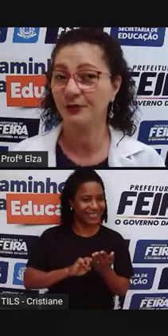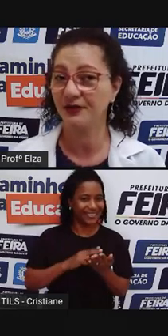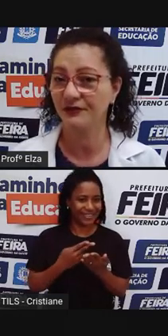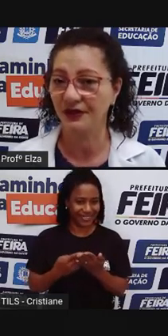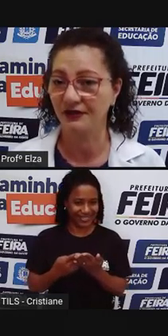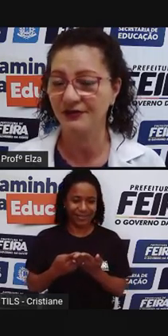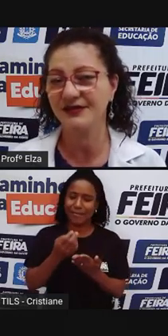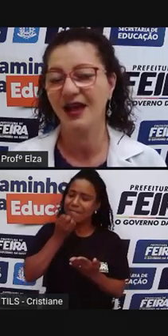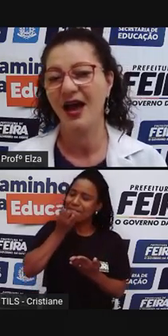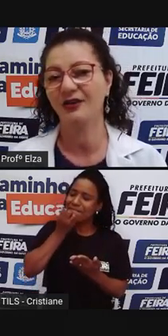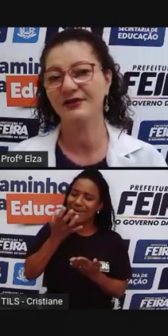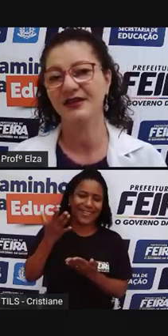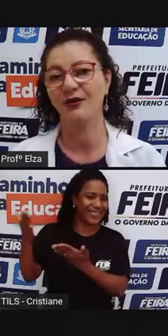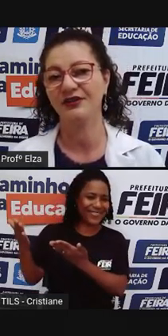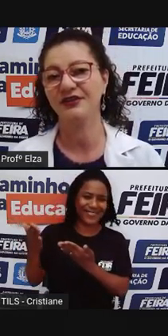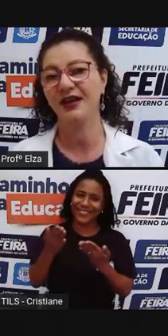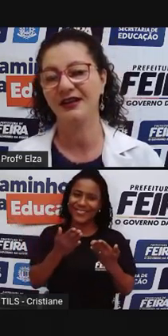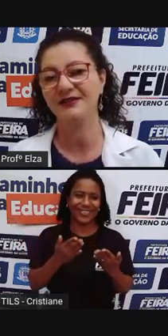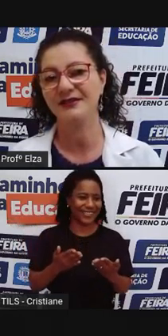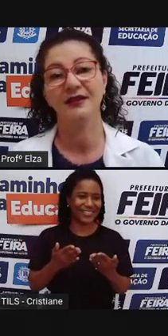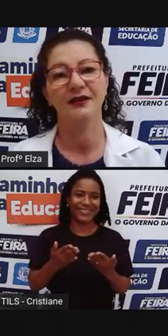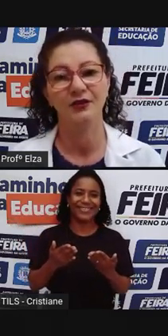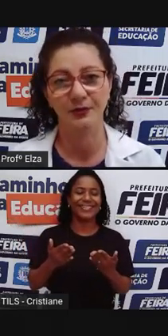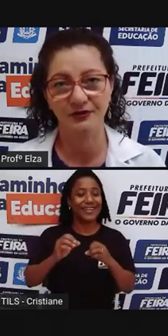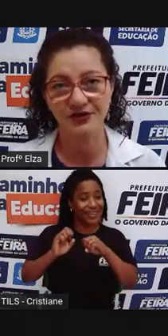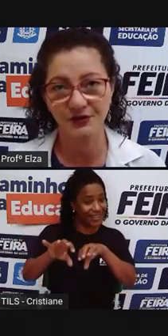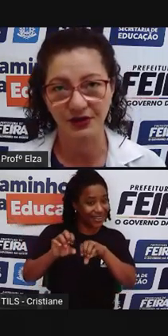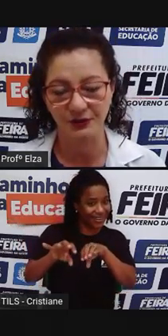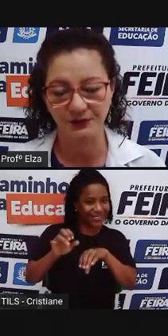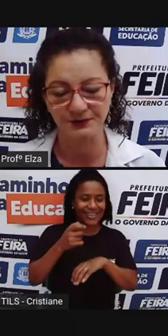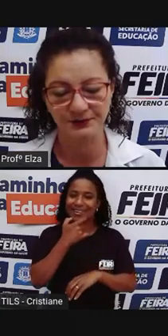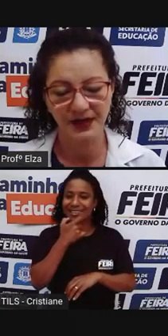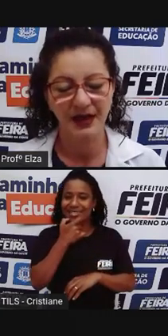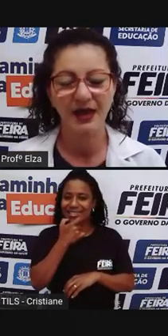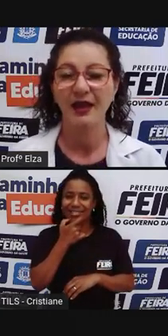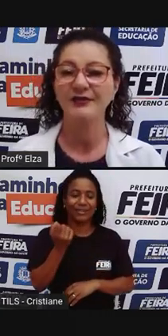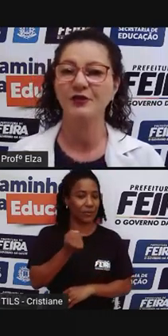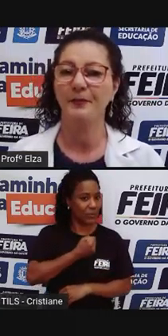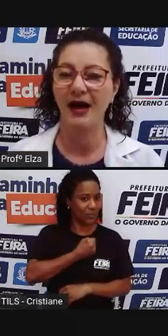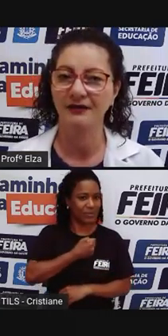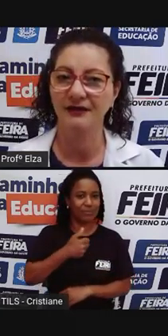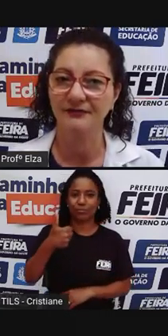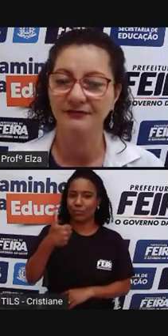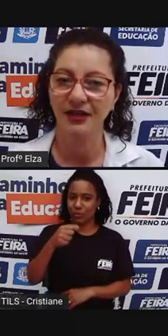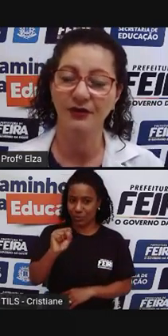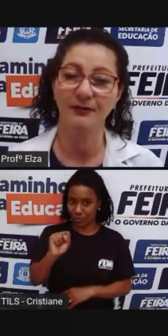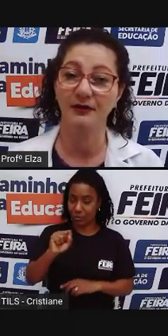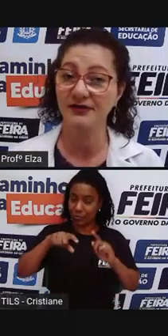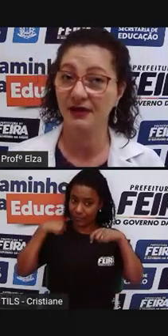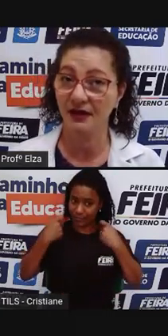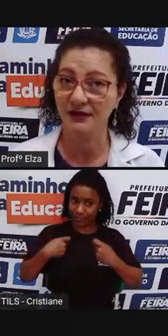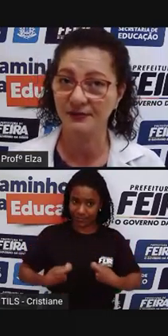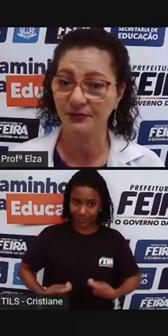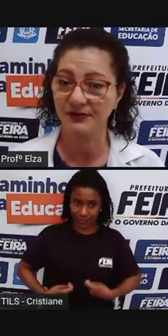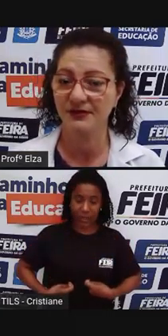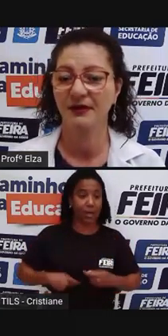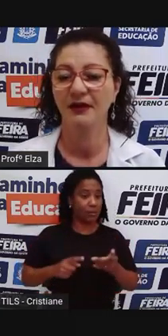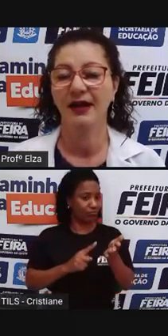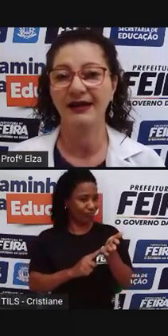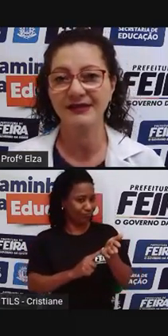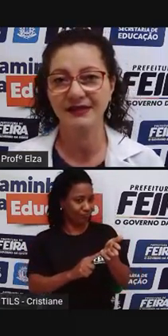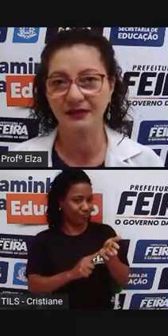sejam bem-vindos à nossa aula de inglês número 18. Eu sou parda, tenho cabelos